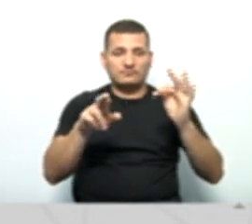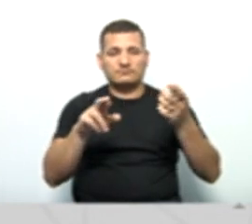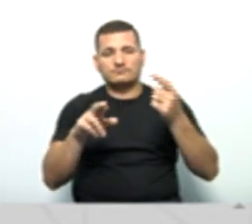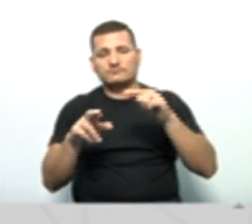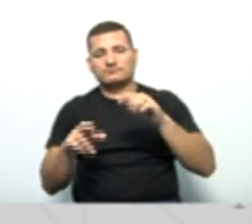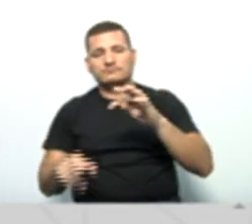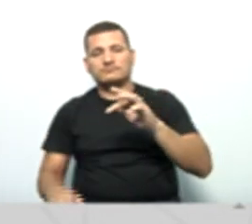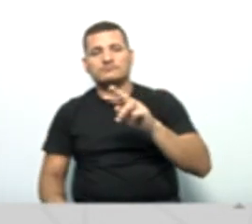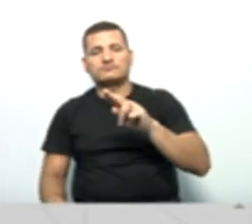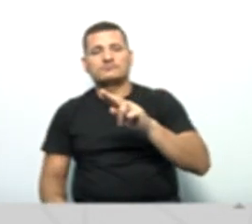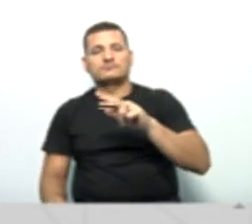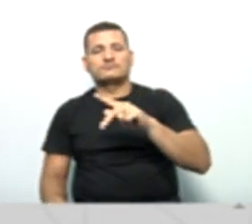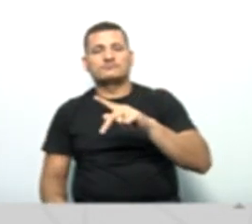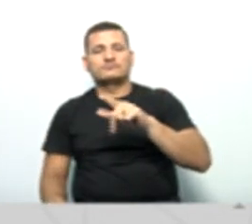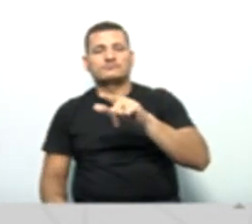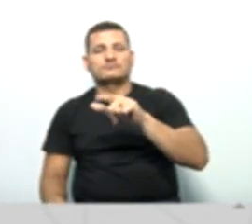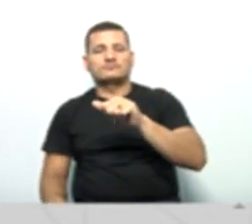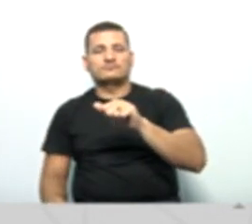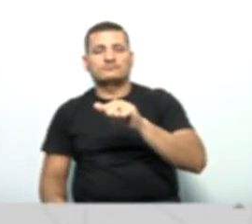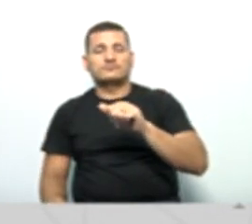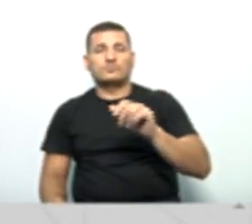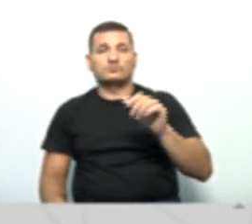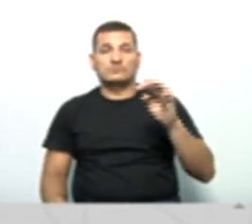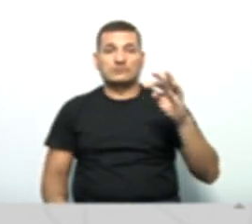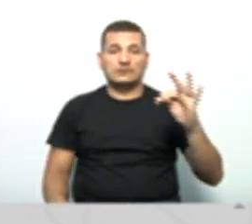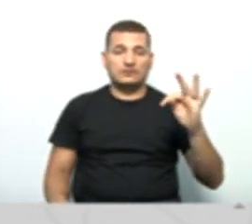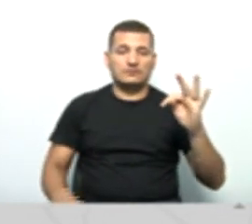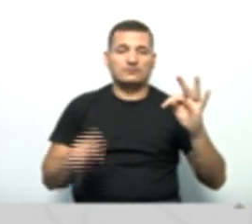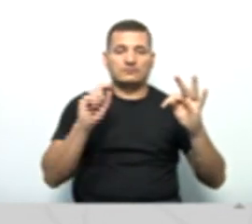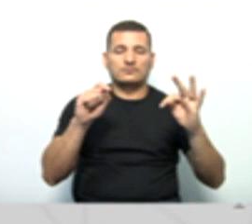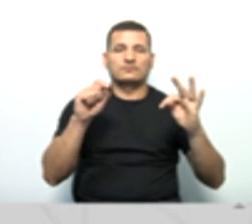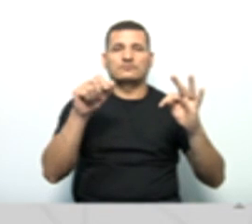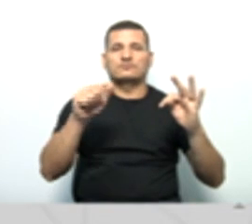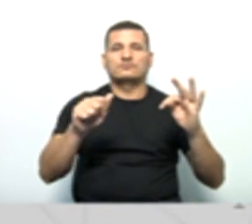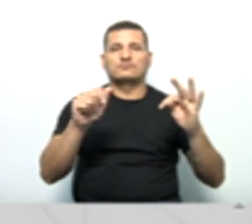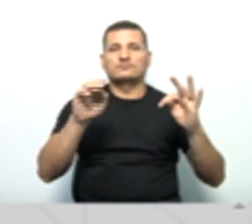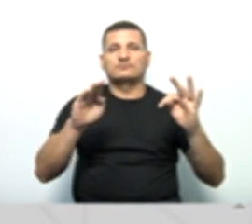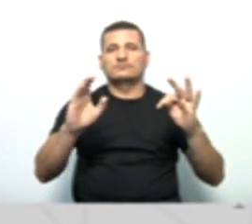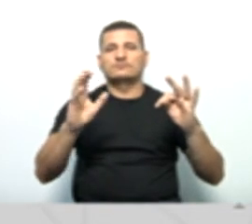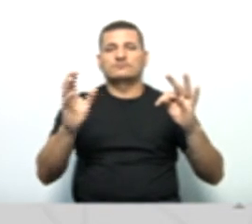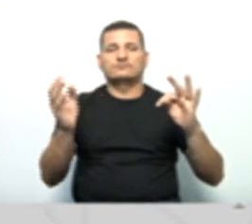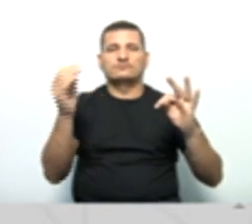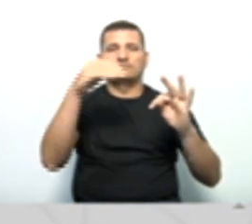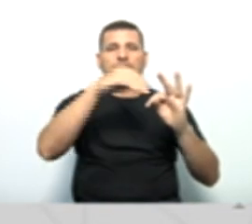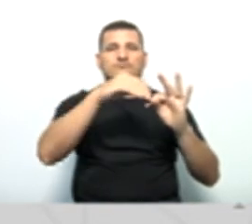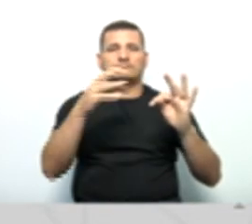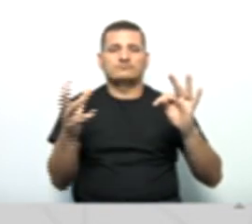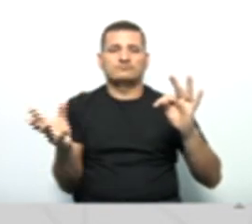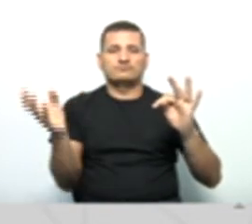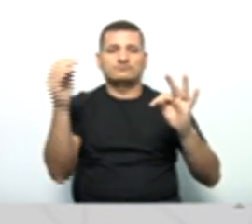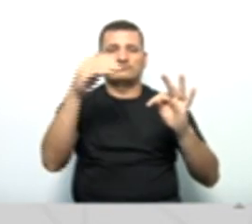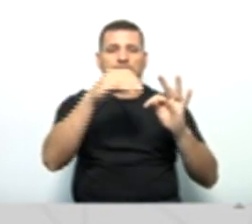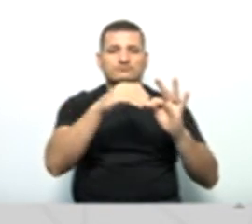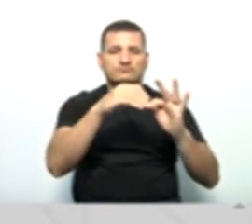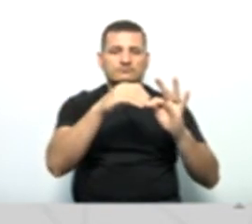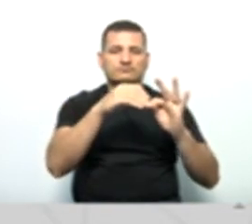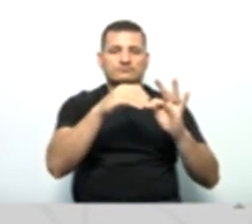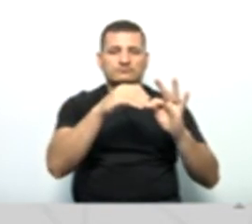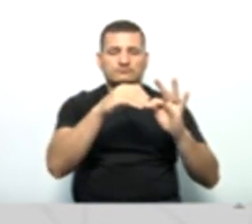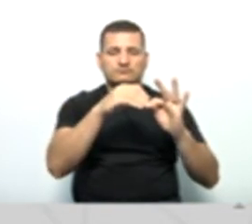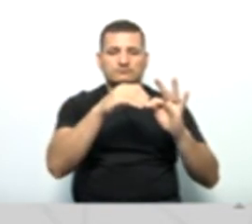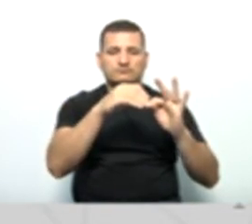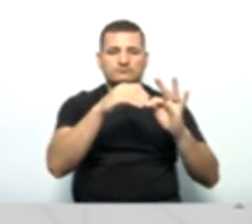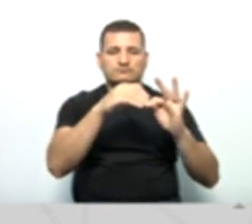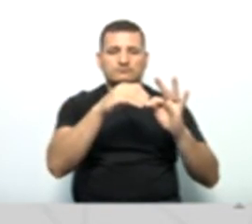estou dizendo que essa variável vai receber um valor que vai ser considerado tupla. Aqui você pode colocar dessa mesma maneira que está representado aqui,